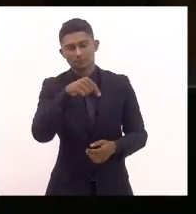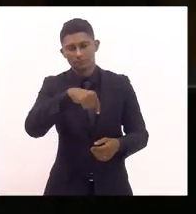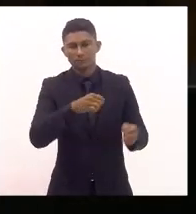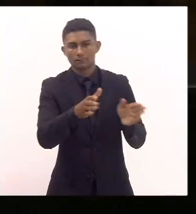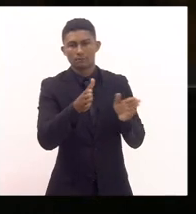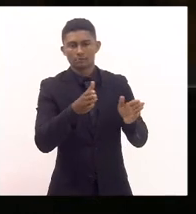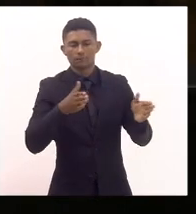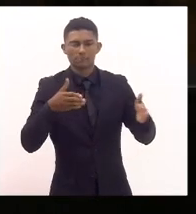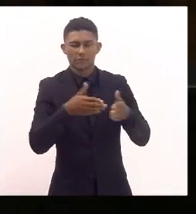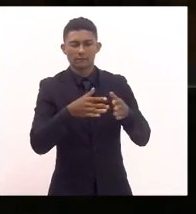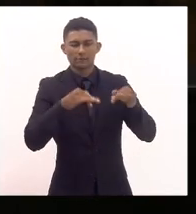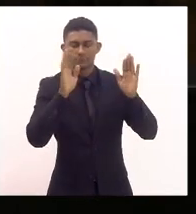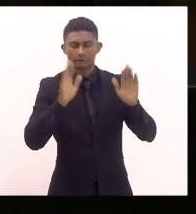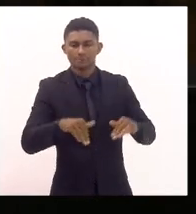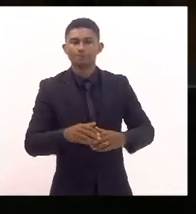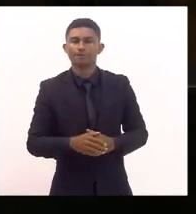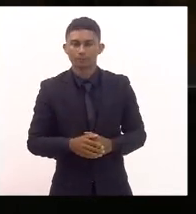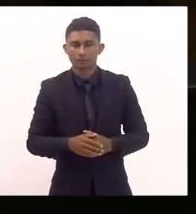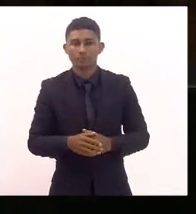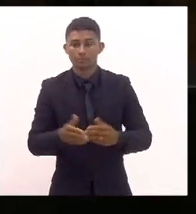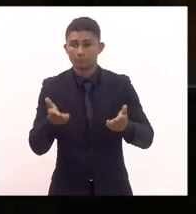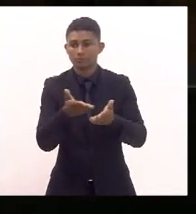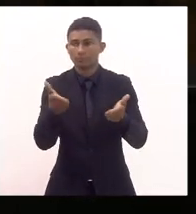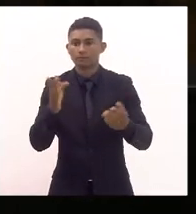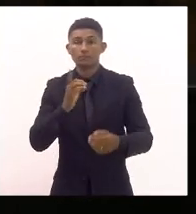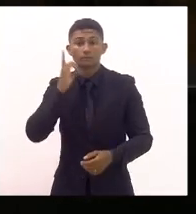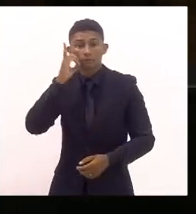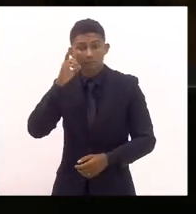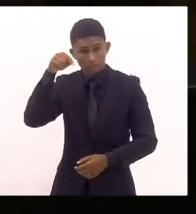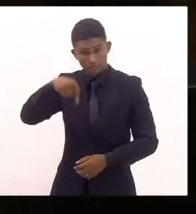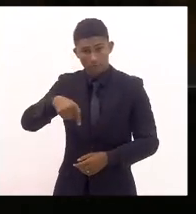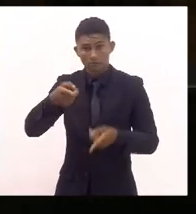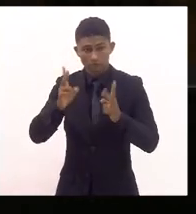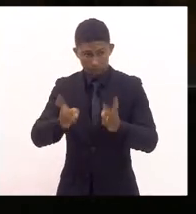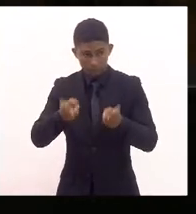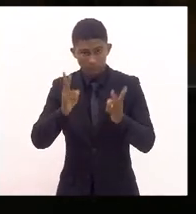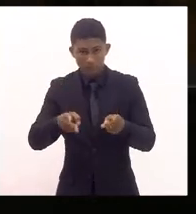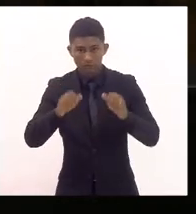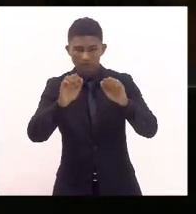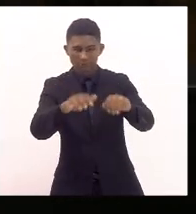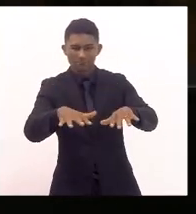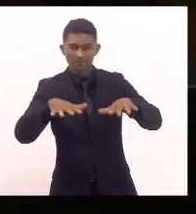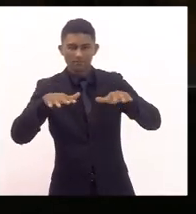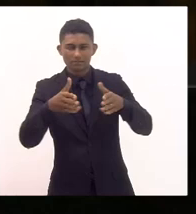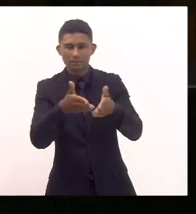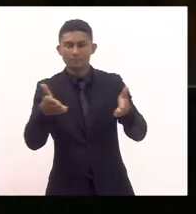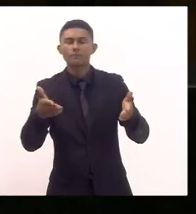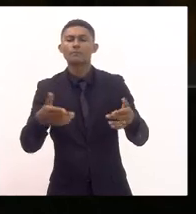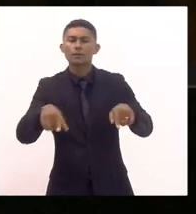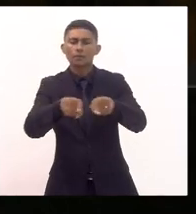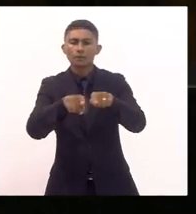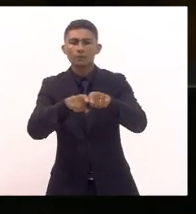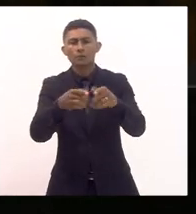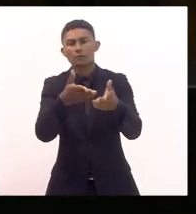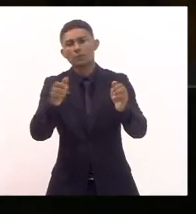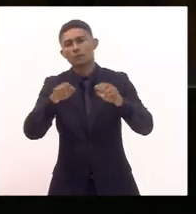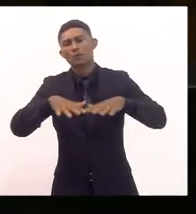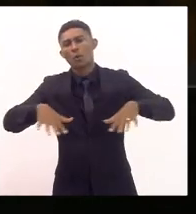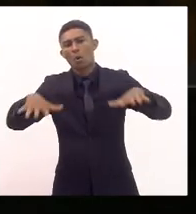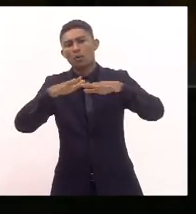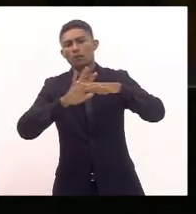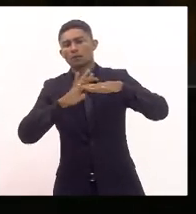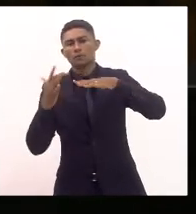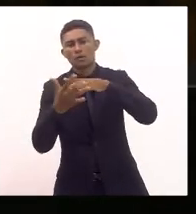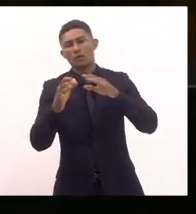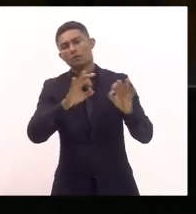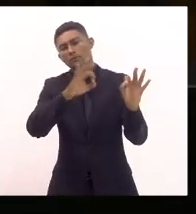expediente final deputadas e deputados que ainda acompanham esse final de expediente a todos que nos acompanham também